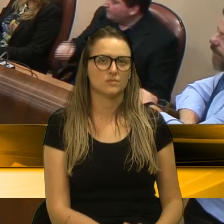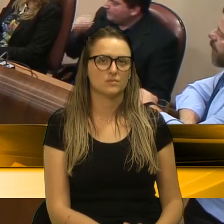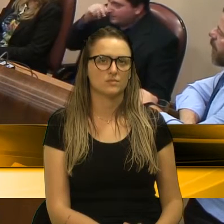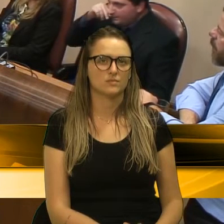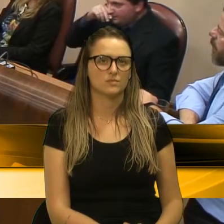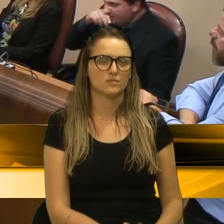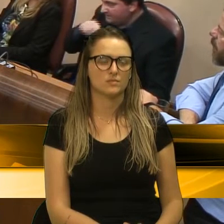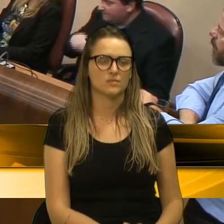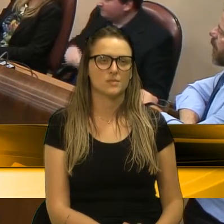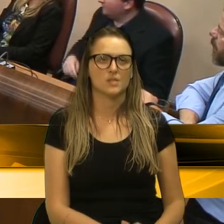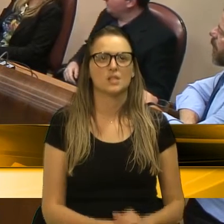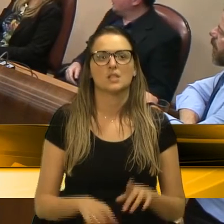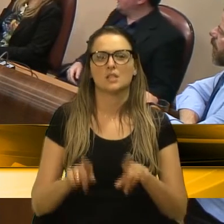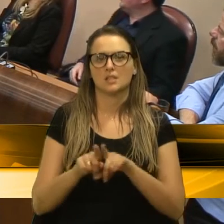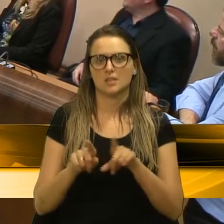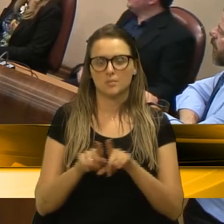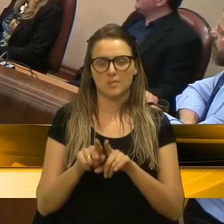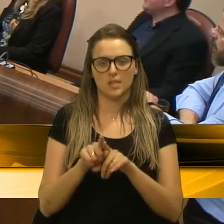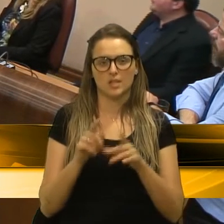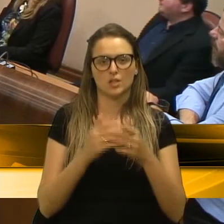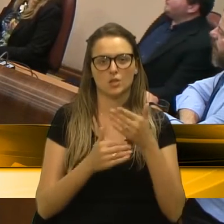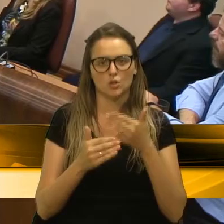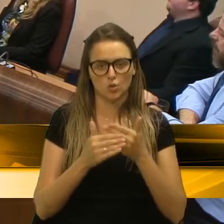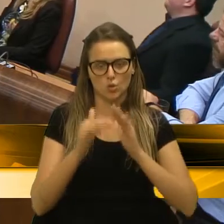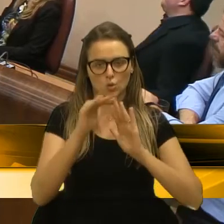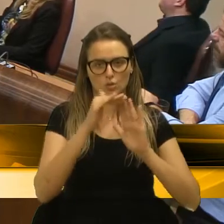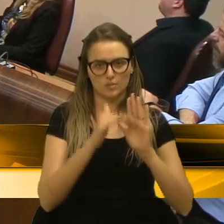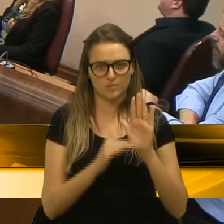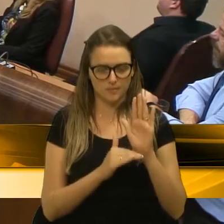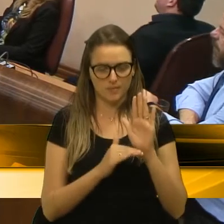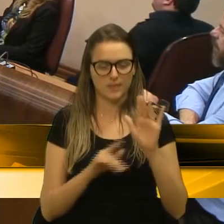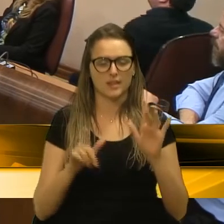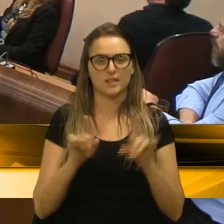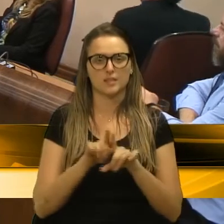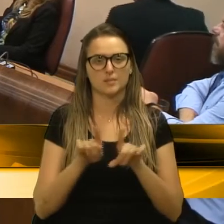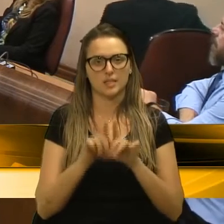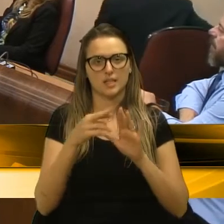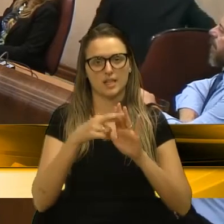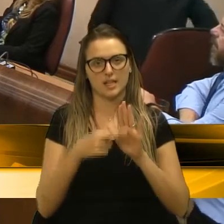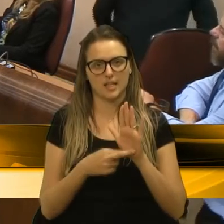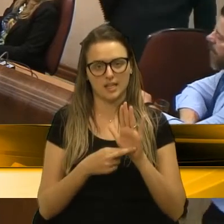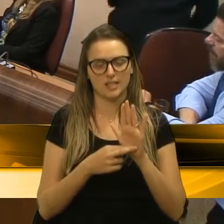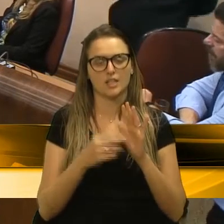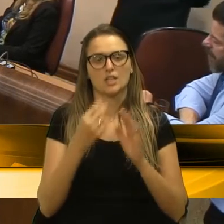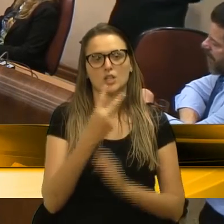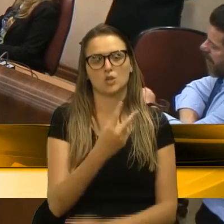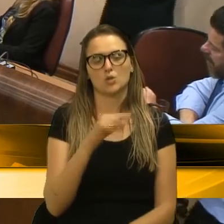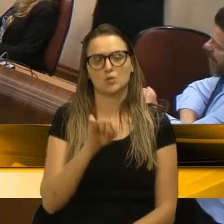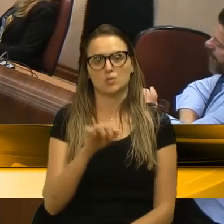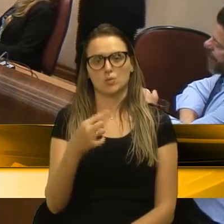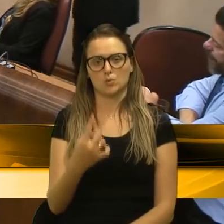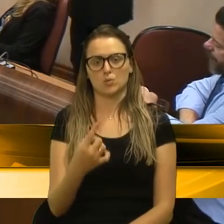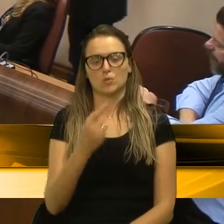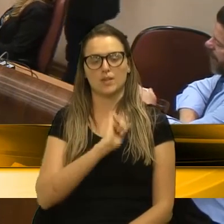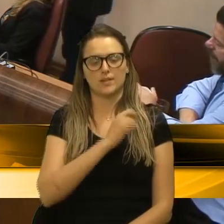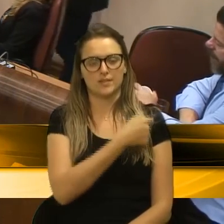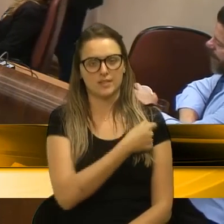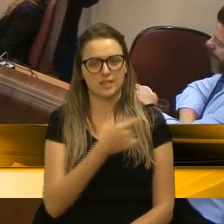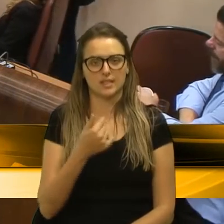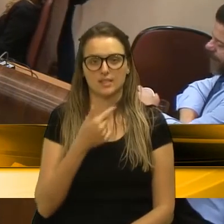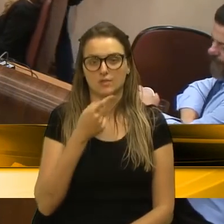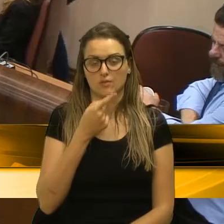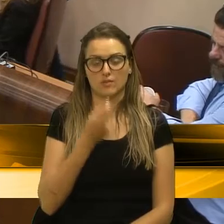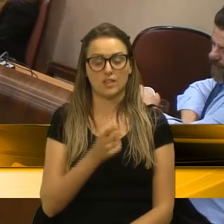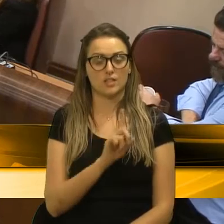No tocante às irregularidades, analiso na ordem que foram postas pela instrução técnica. A primeira é o item 2.1, onde a auditoria aponta a não